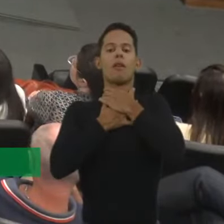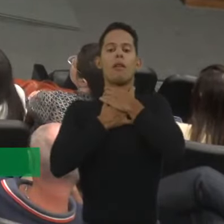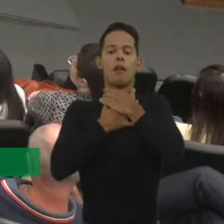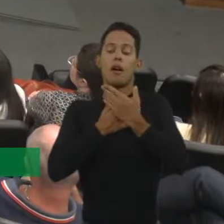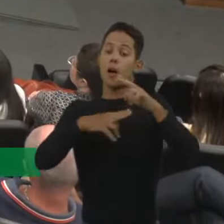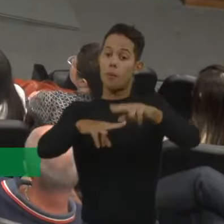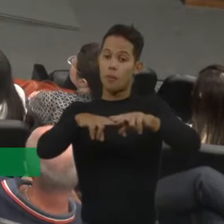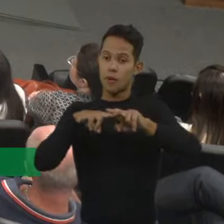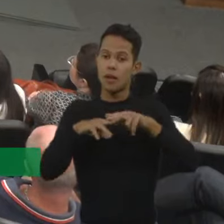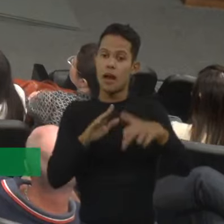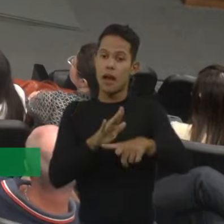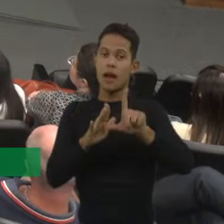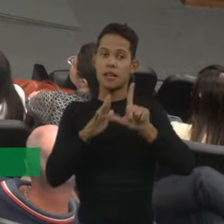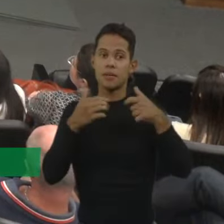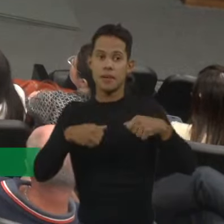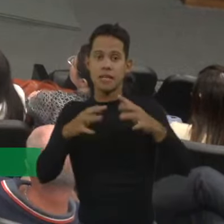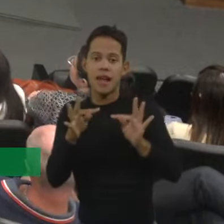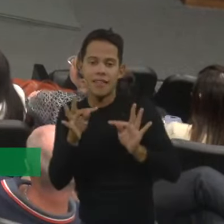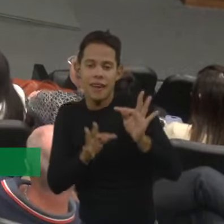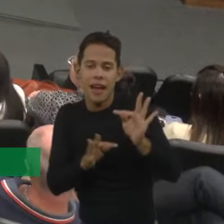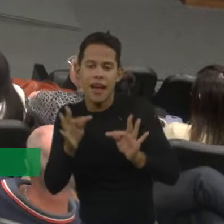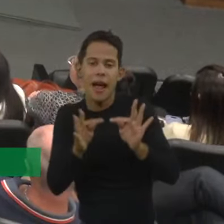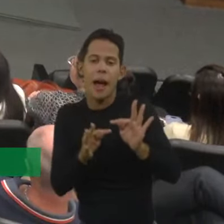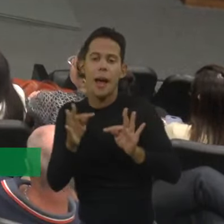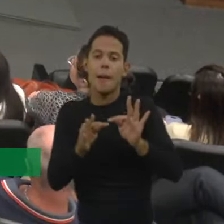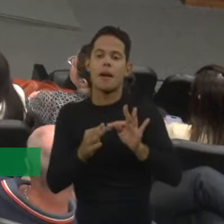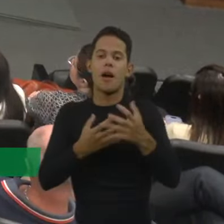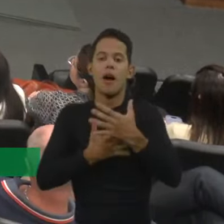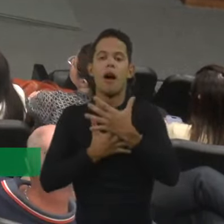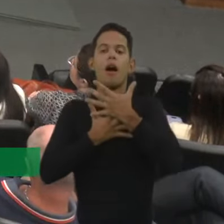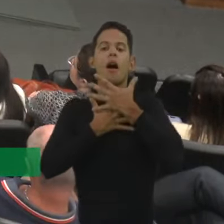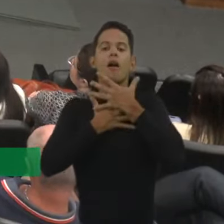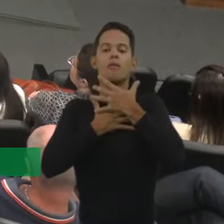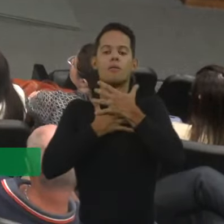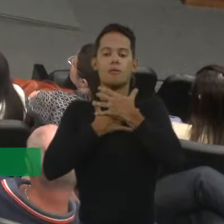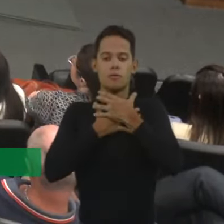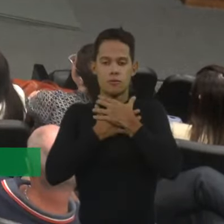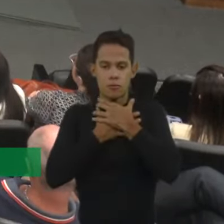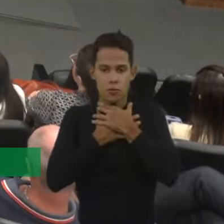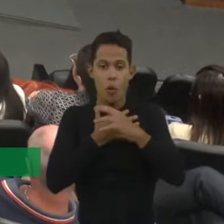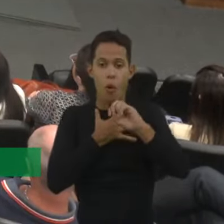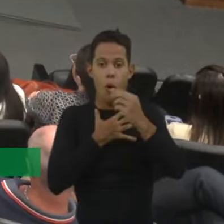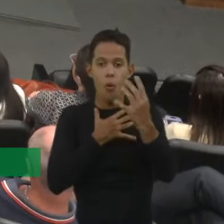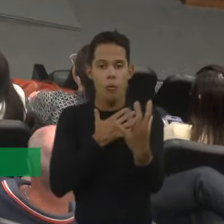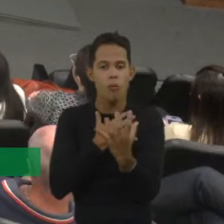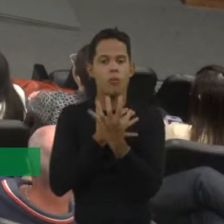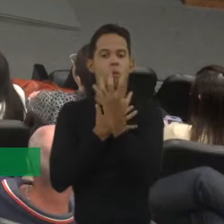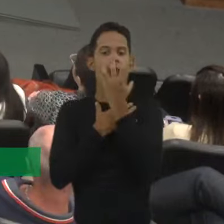para reverter o inchaço ou não for entubado, ele pode morrer.